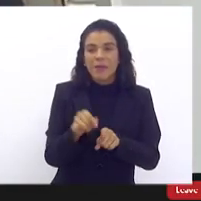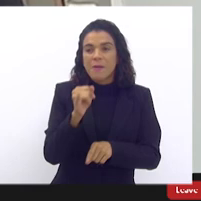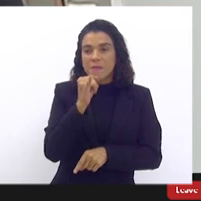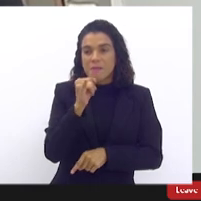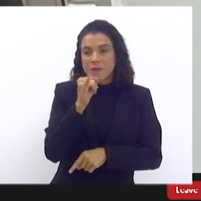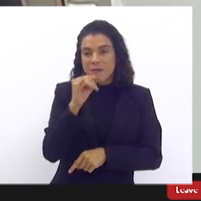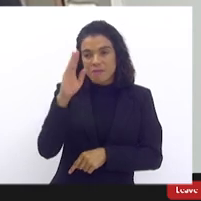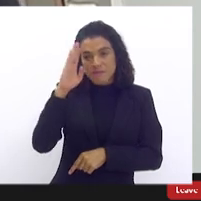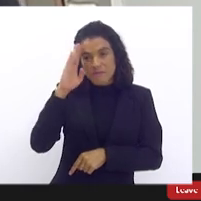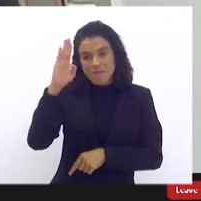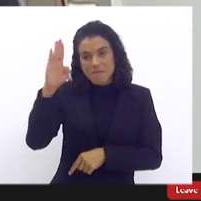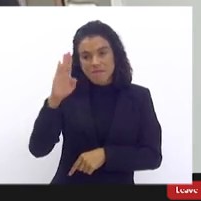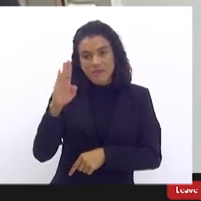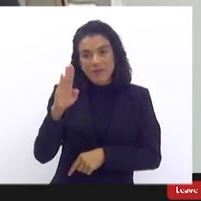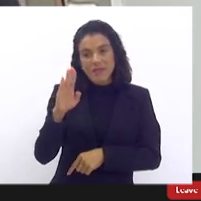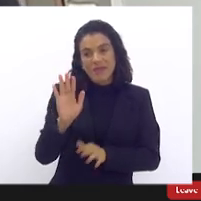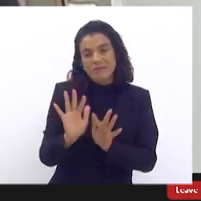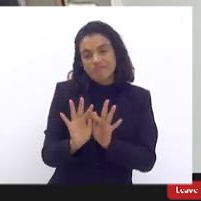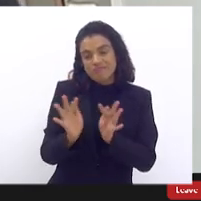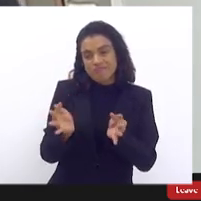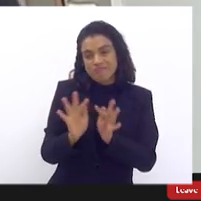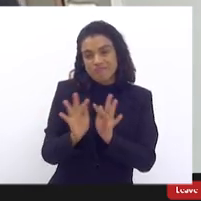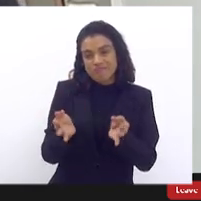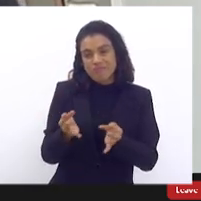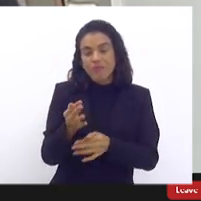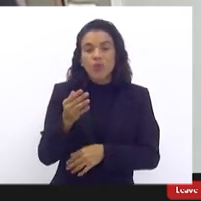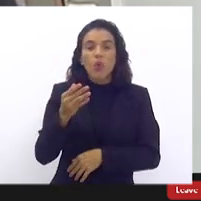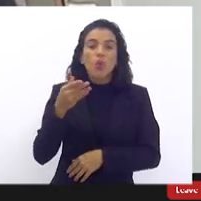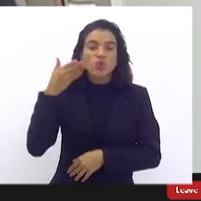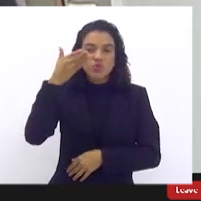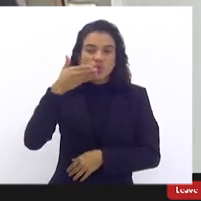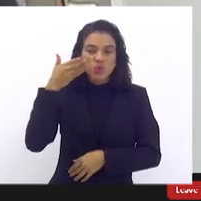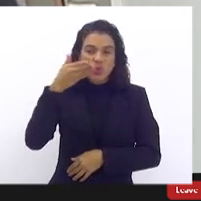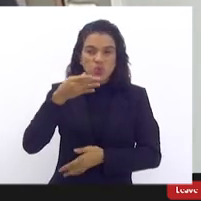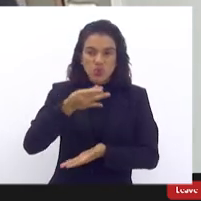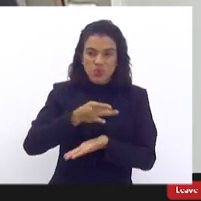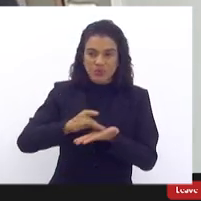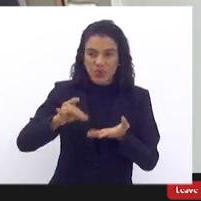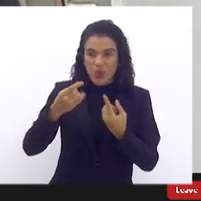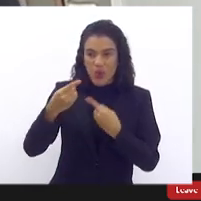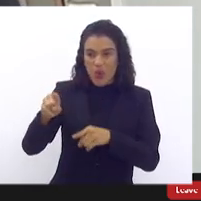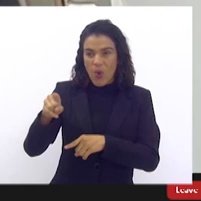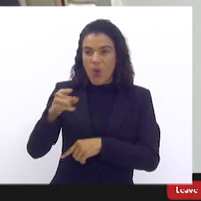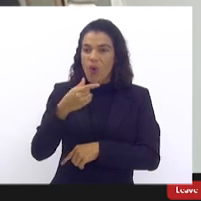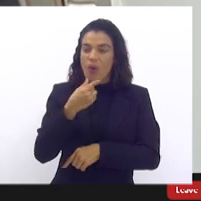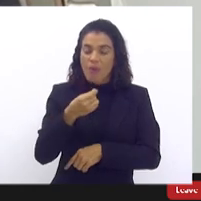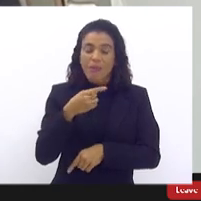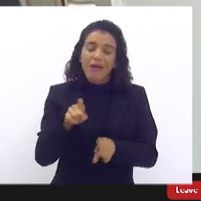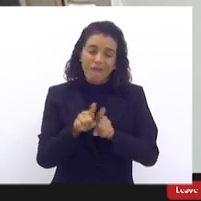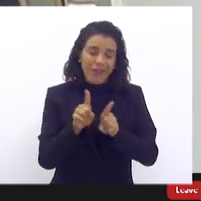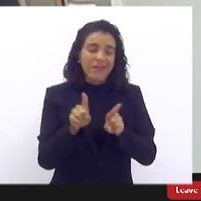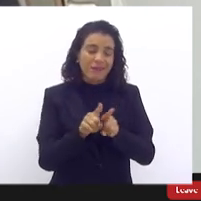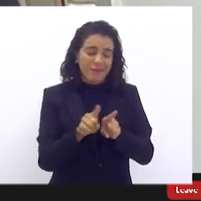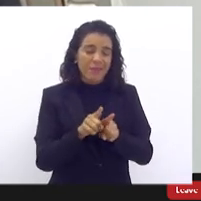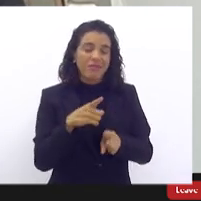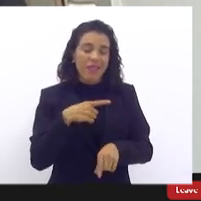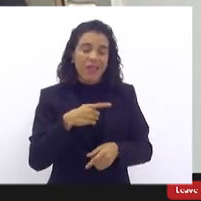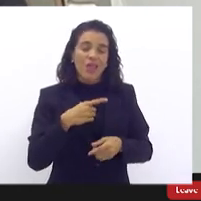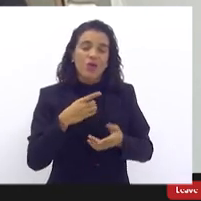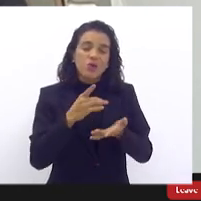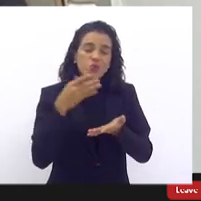principalmente de coisas um pouco mais sutis, como é o discurso misógino. Isso a gente vê também com o discurso racista, né? Que muitas